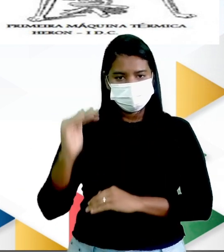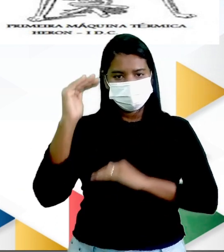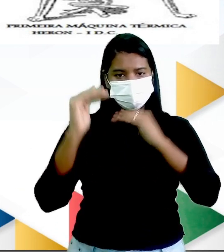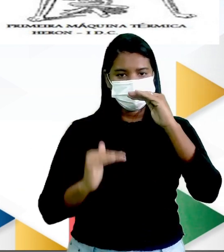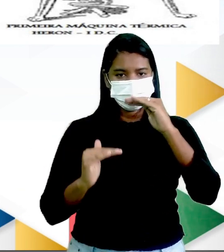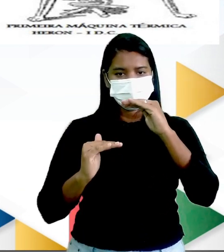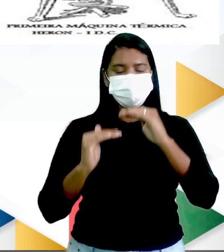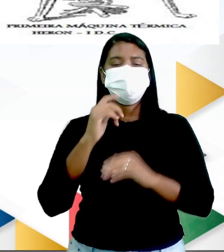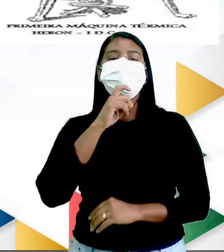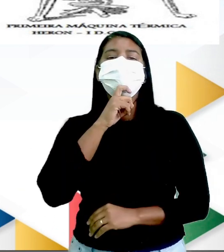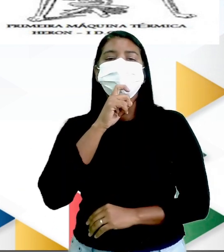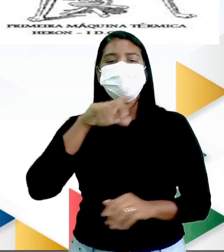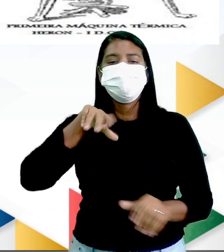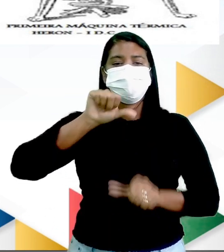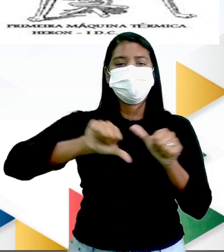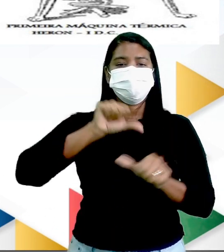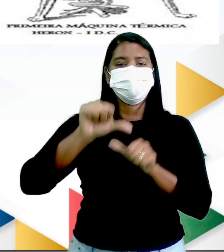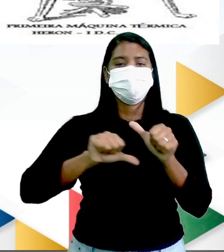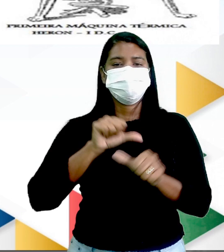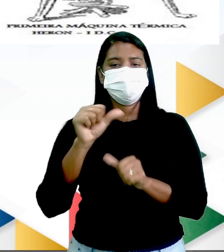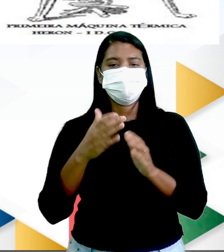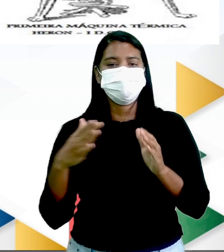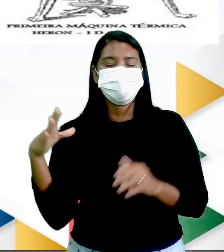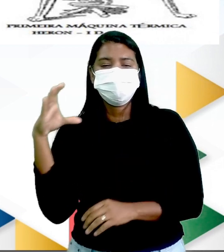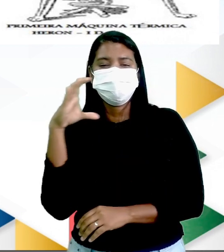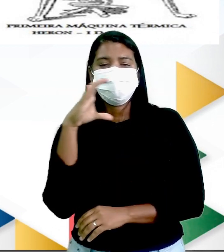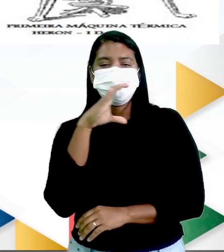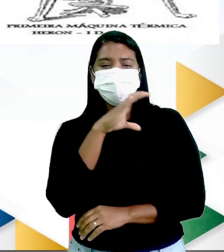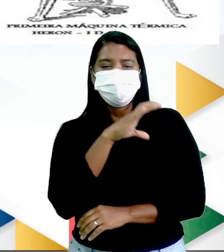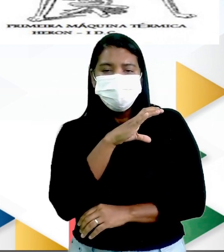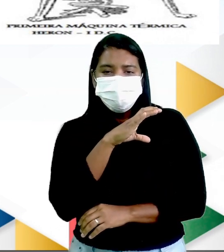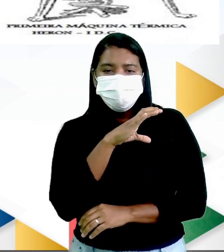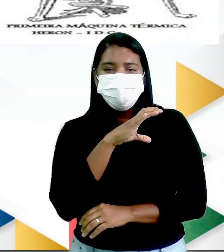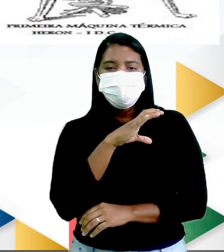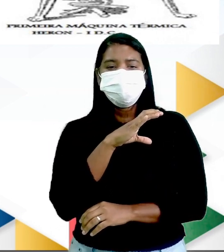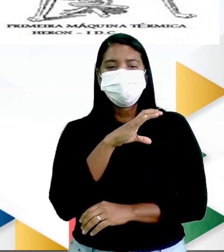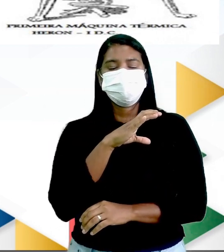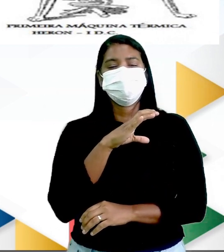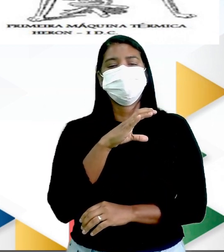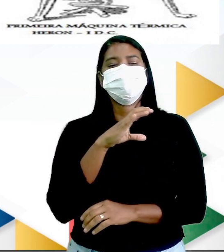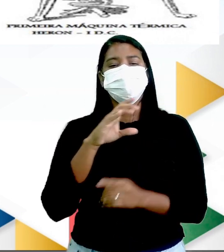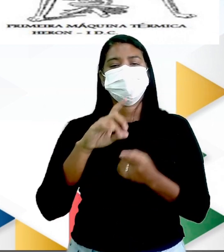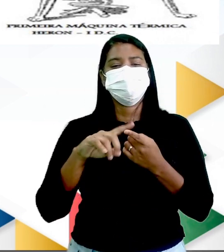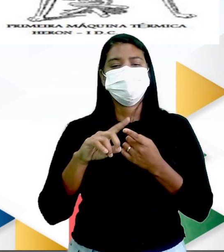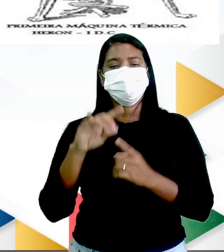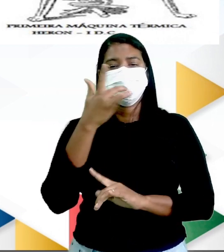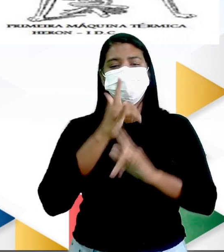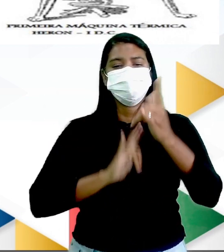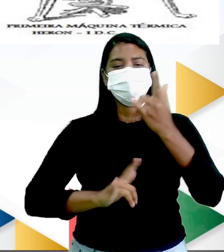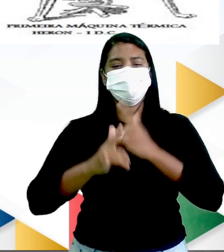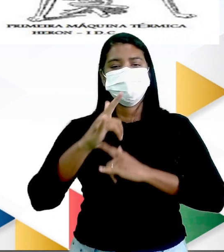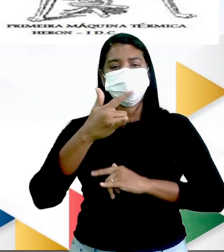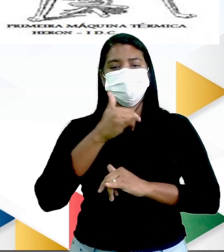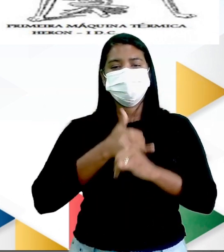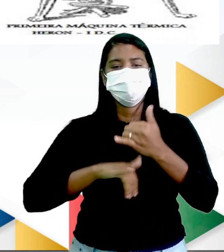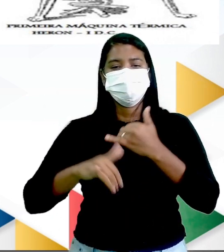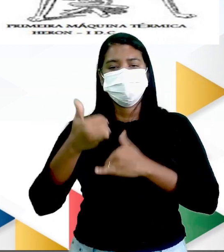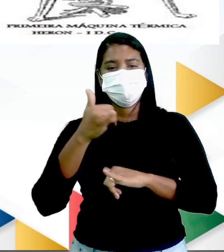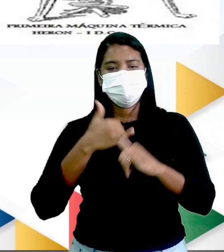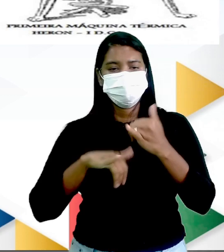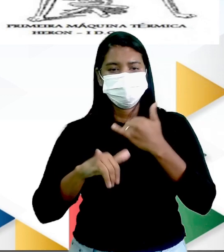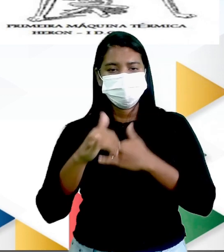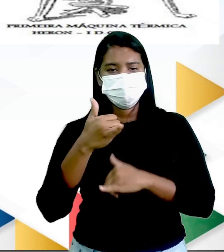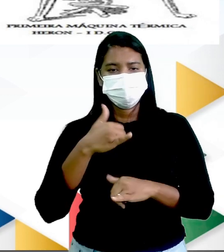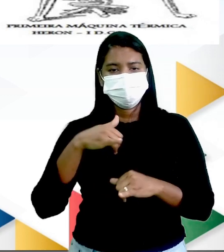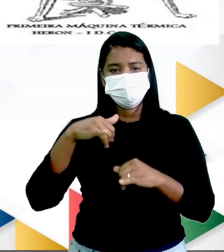fonte fria, e transformando parte do calor que sai da fonte quente em energia chamada de